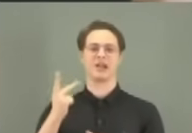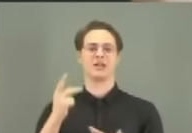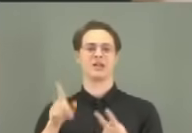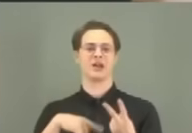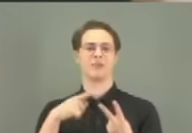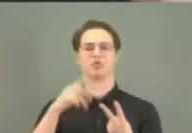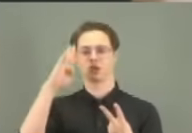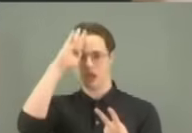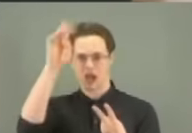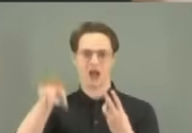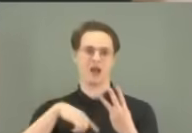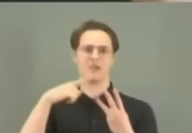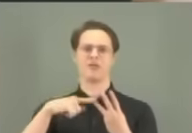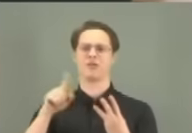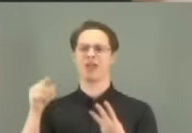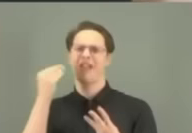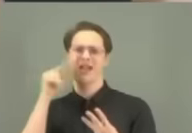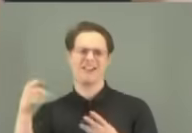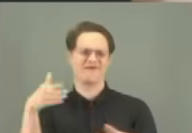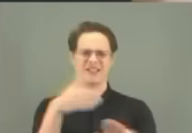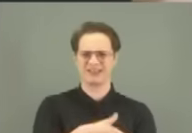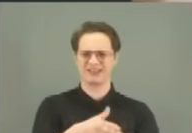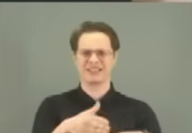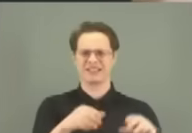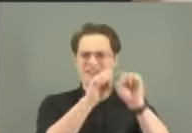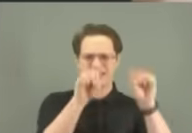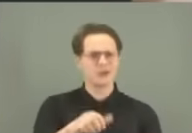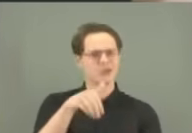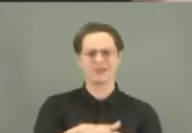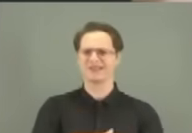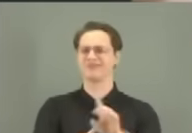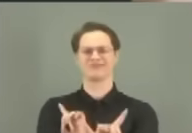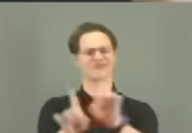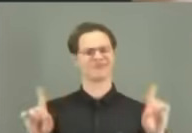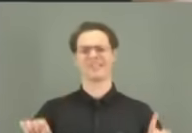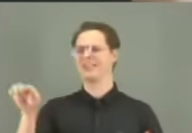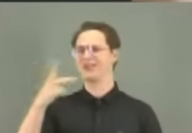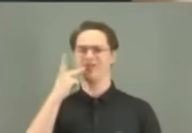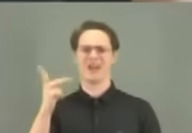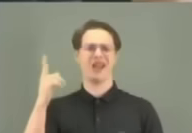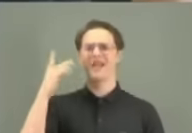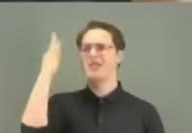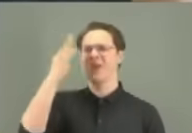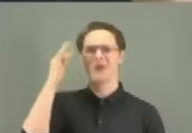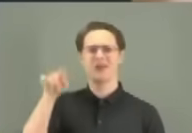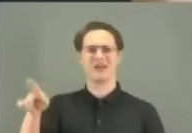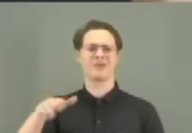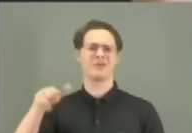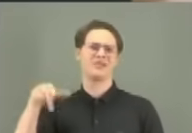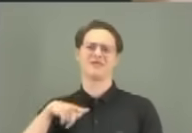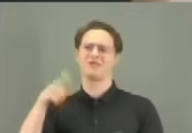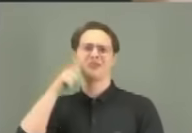Forças Armadas, não foram para fazer invasão em sistema eleitoral nenhum. Ele próprio falou que tem conhecimento teórico, nunca teria feito